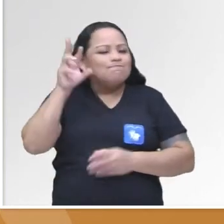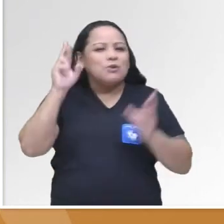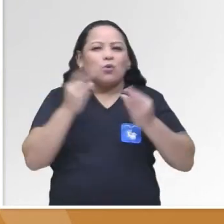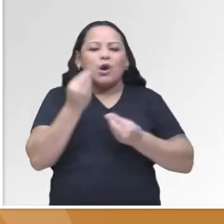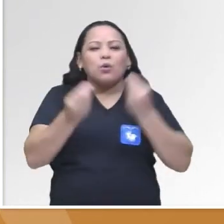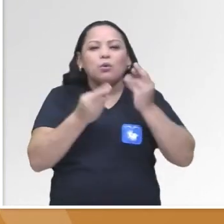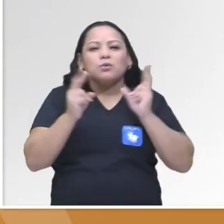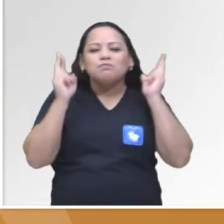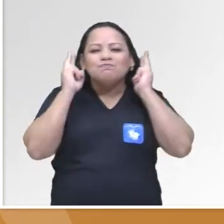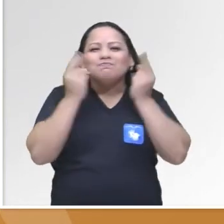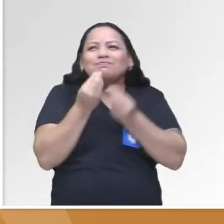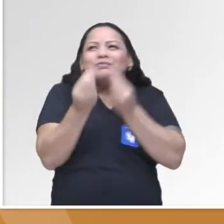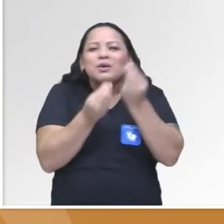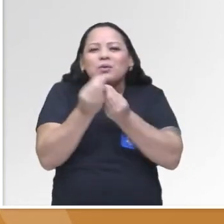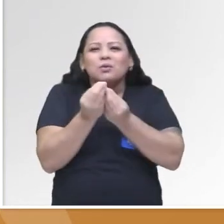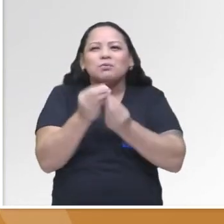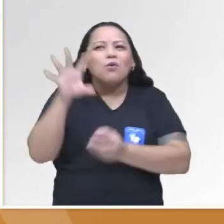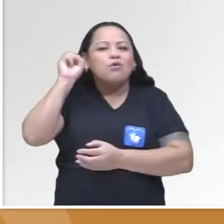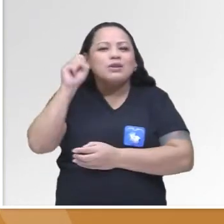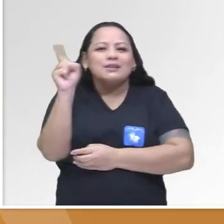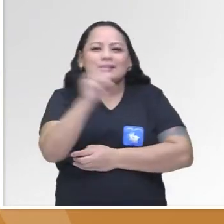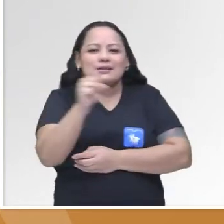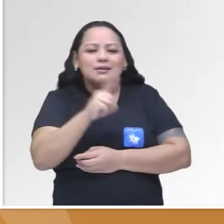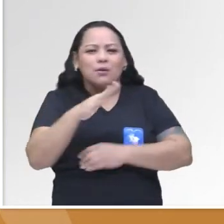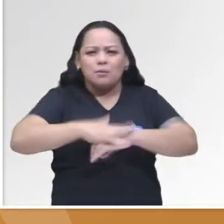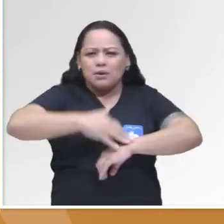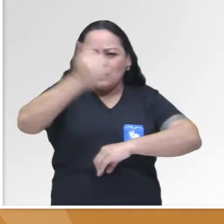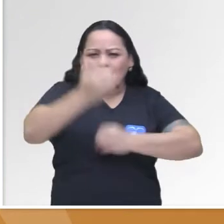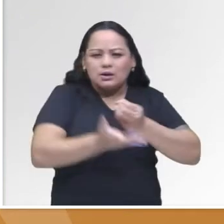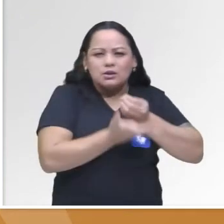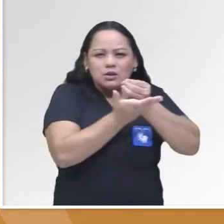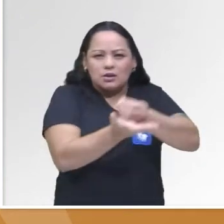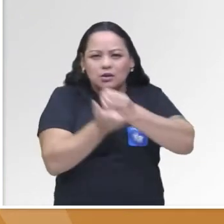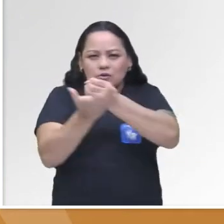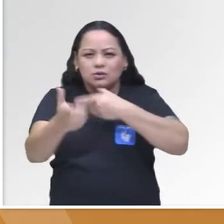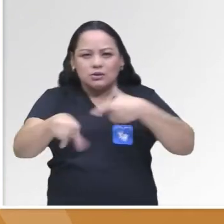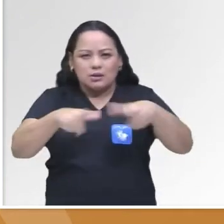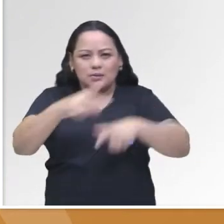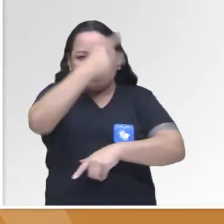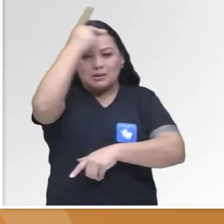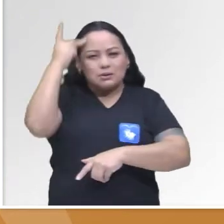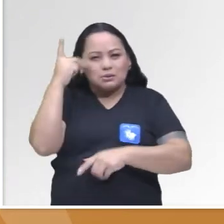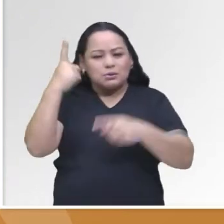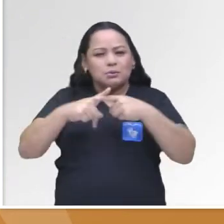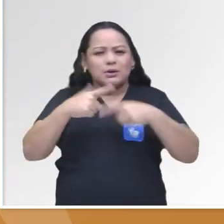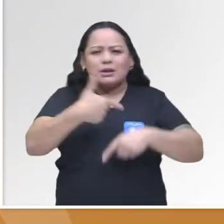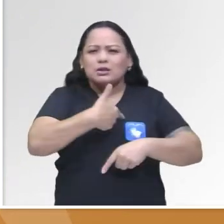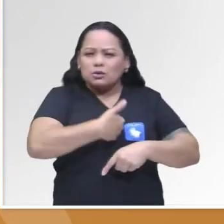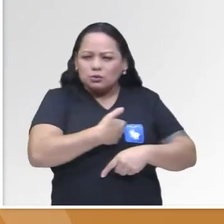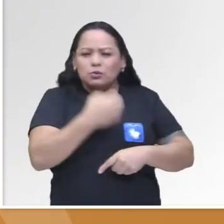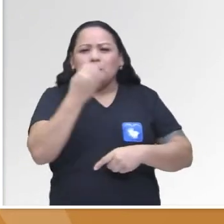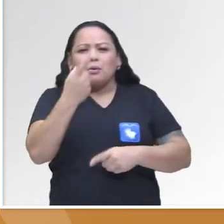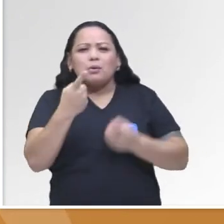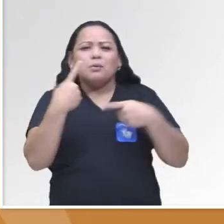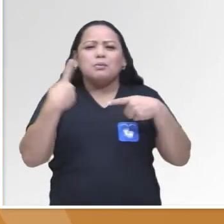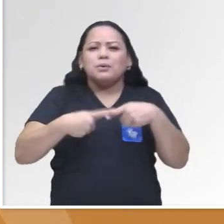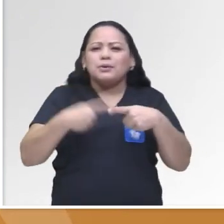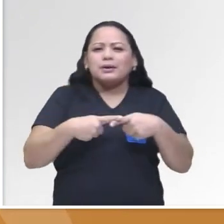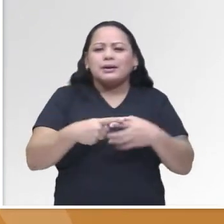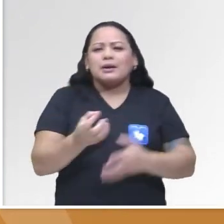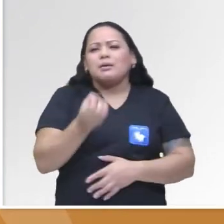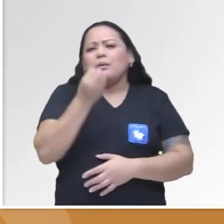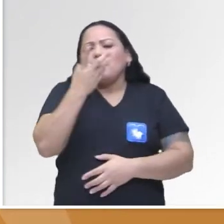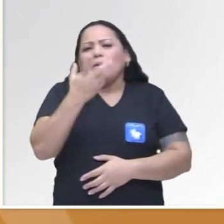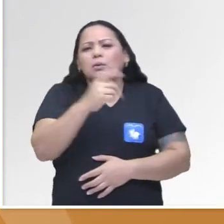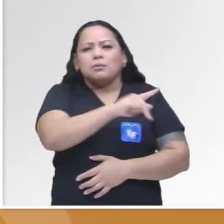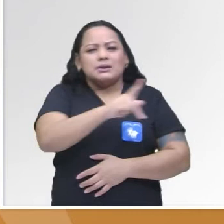sacada. Ele não dá simplesmente essas melhorias de condições de trabalho para os trabalhadores porque ele era bonzinho, porque ele queria ser um ótimo